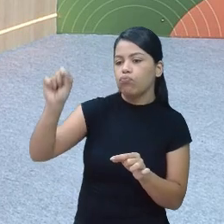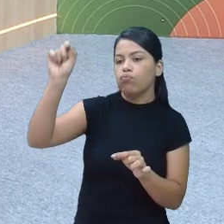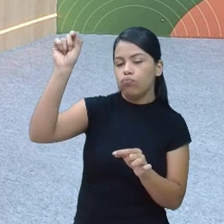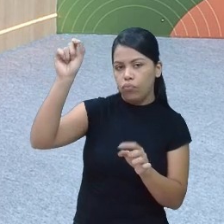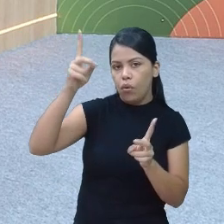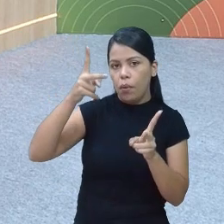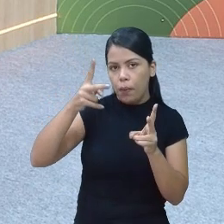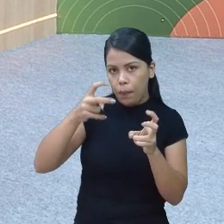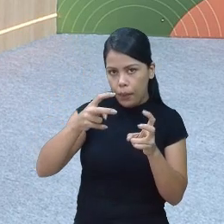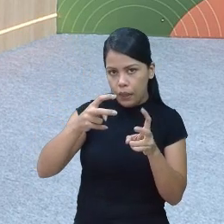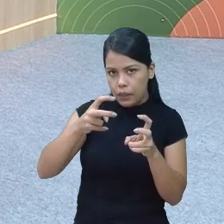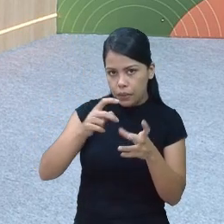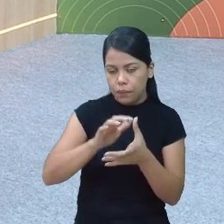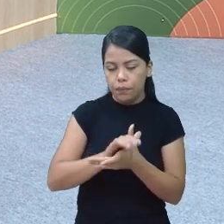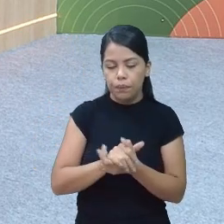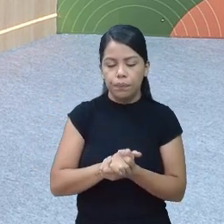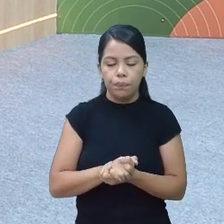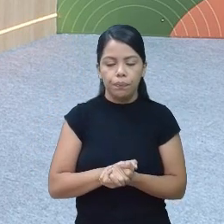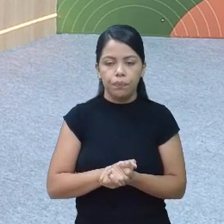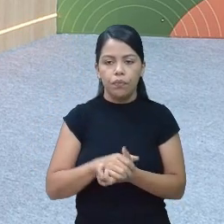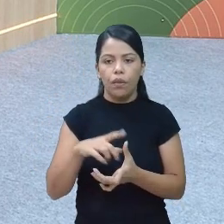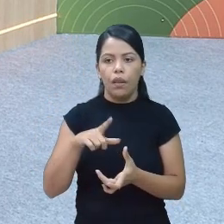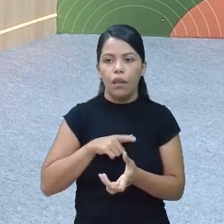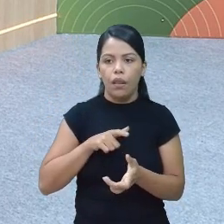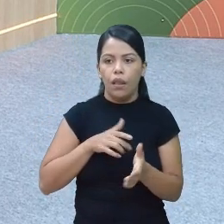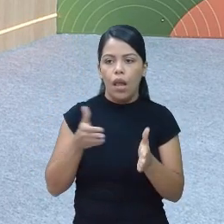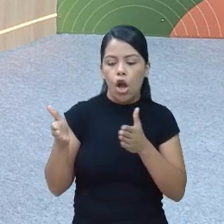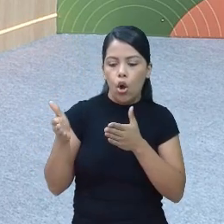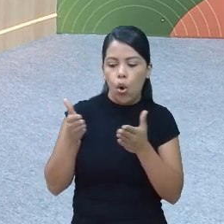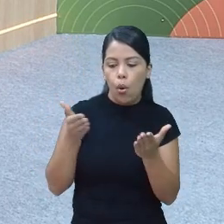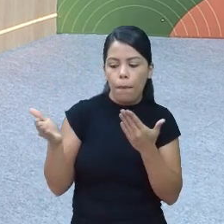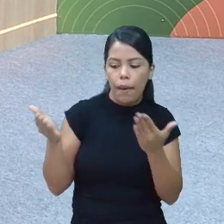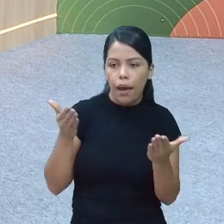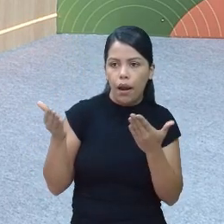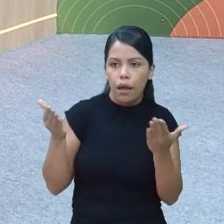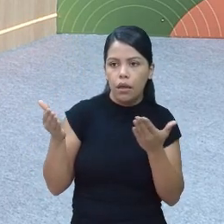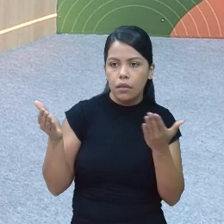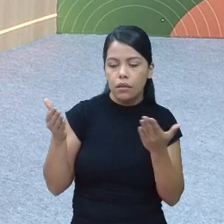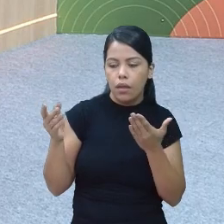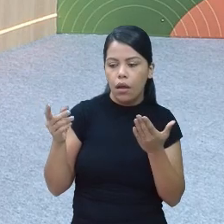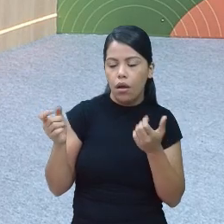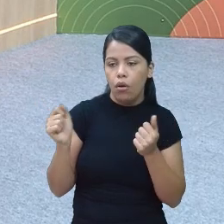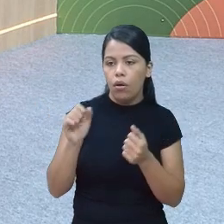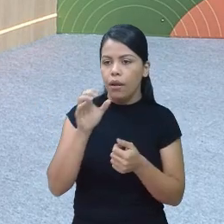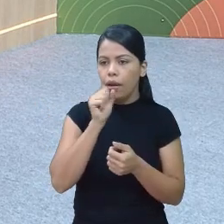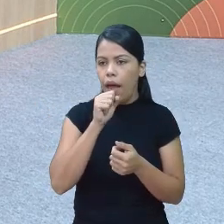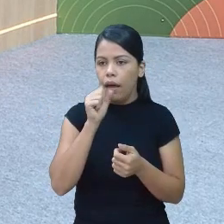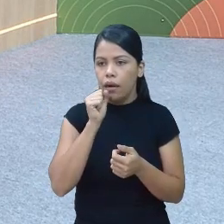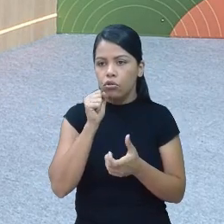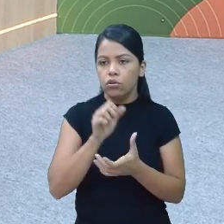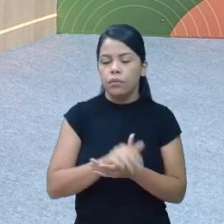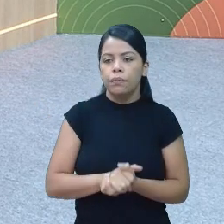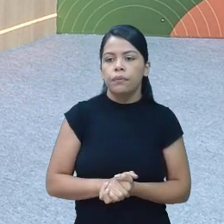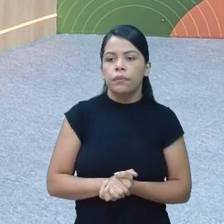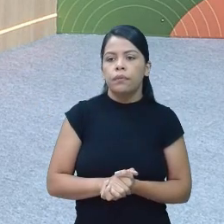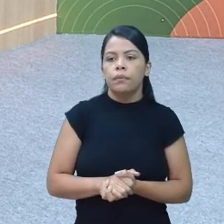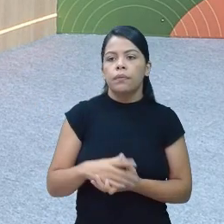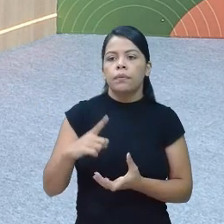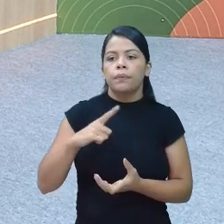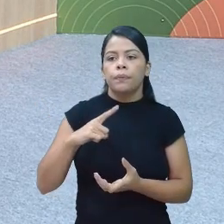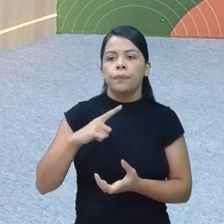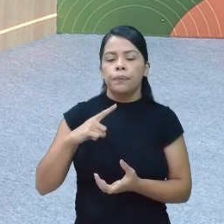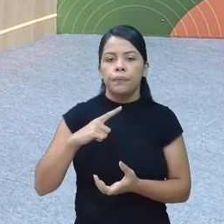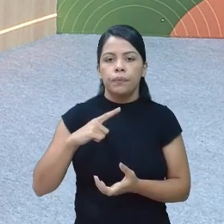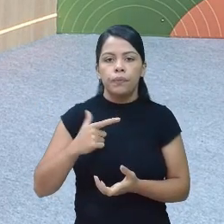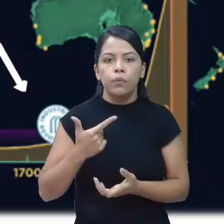com relação a essa população mundial, tá certo? A gente tem outro fato histórico aqui que eu chamei a atenção, que